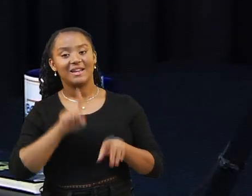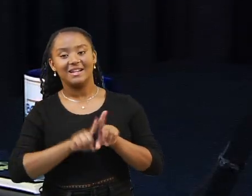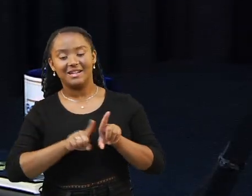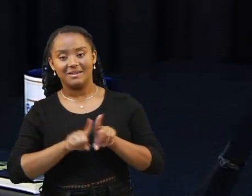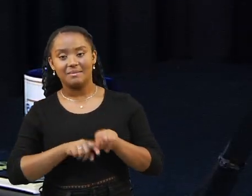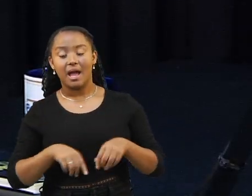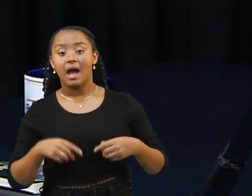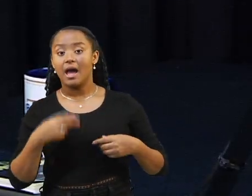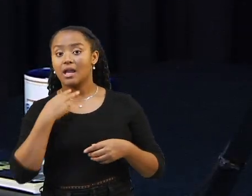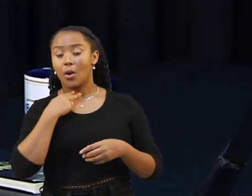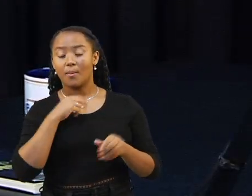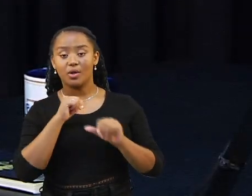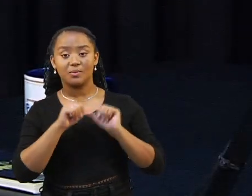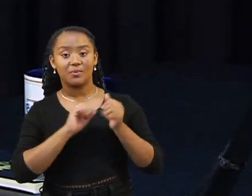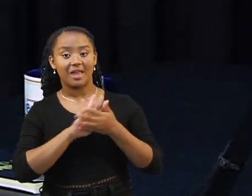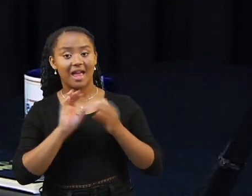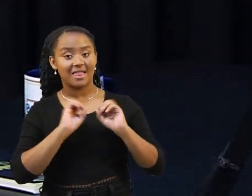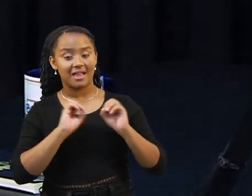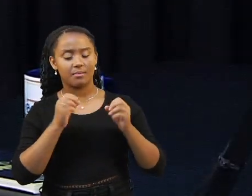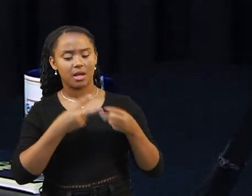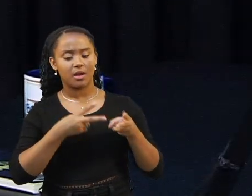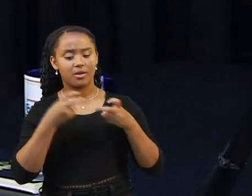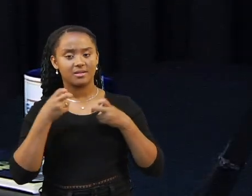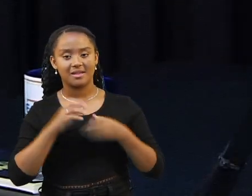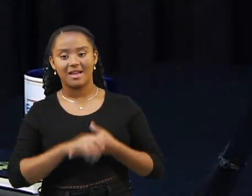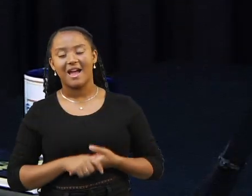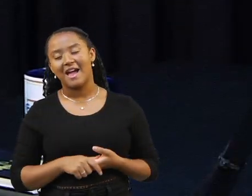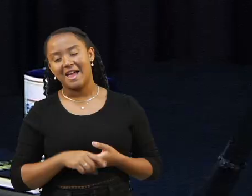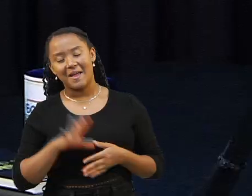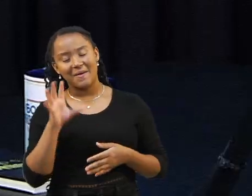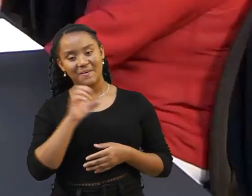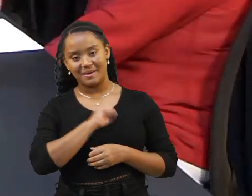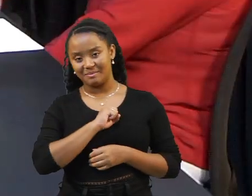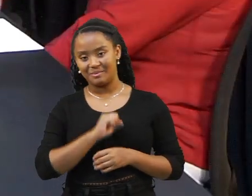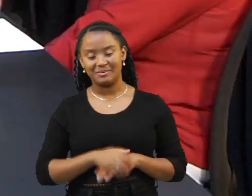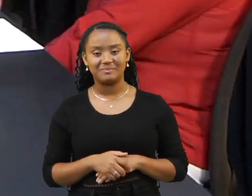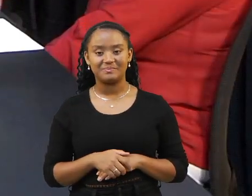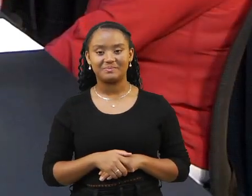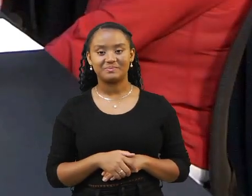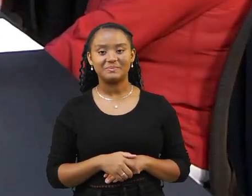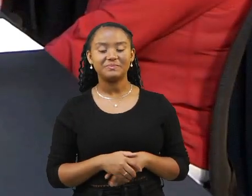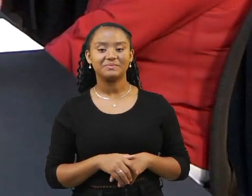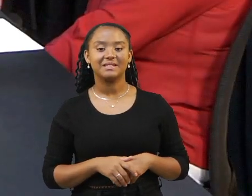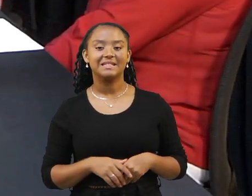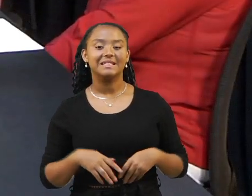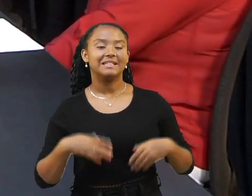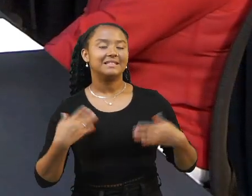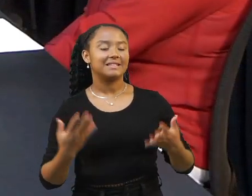reconta a história, aí não pode mudar nada, que ele percebe. Vovó babona.